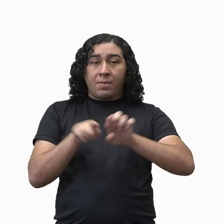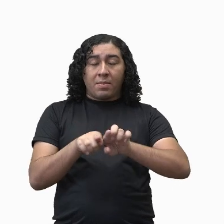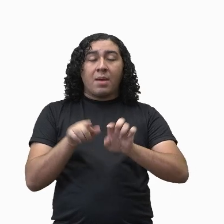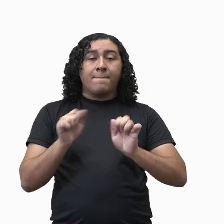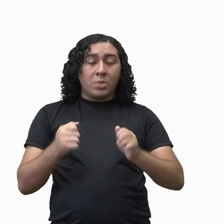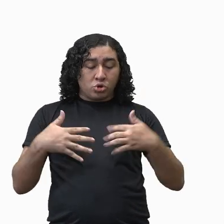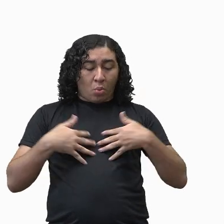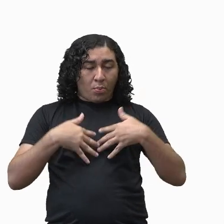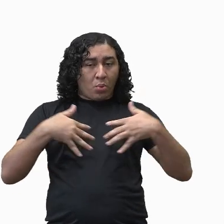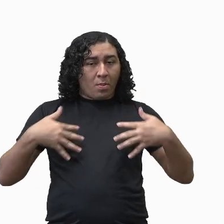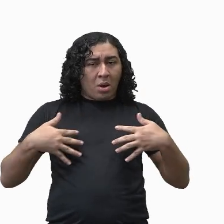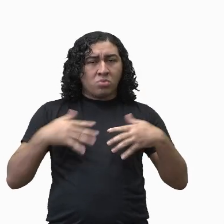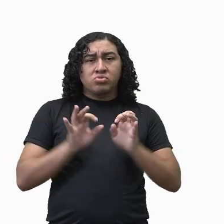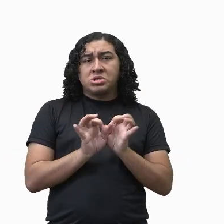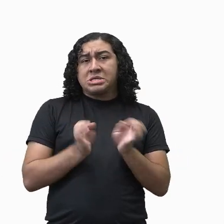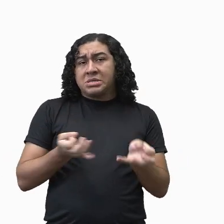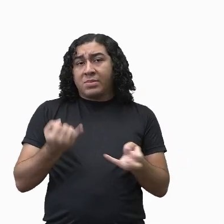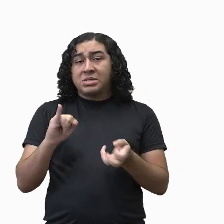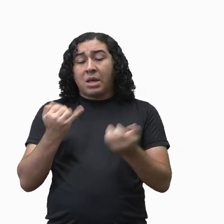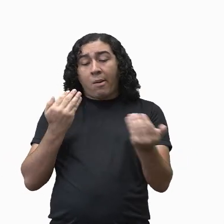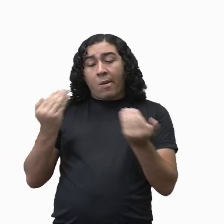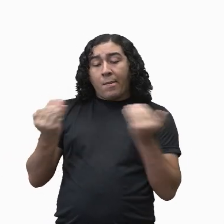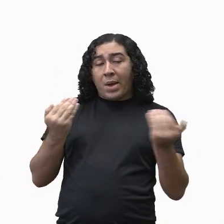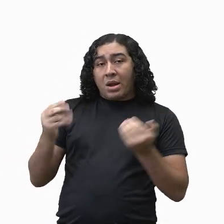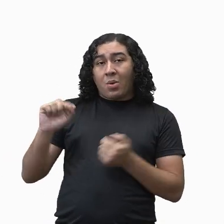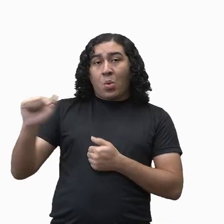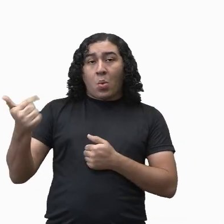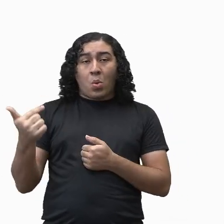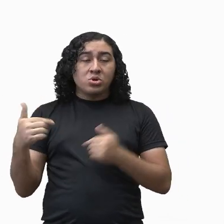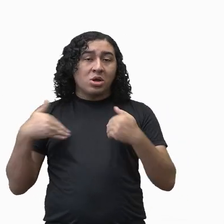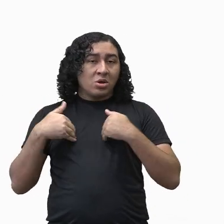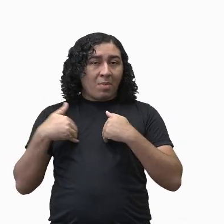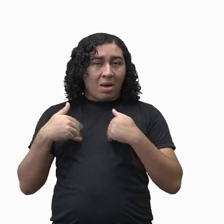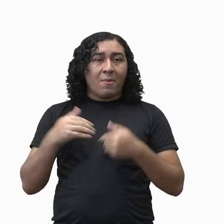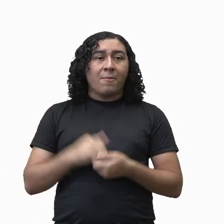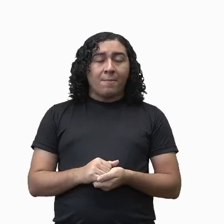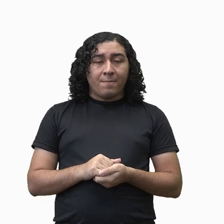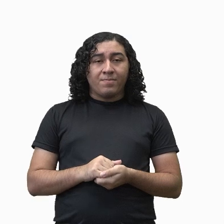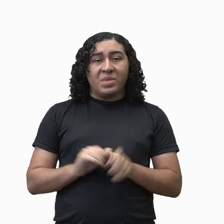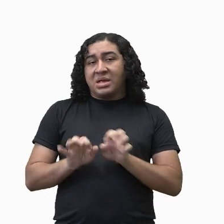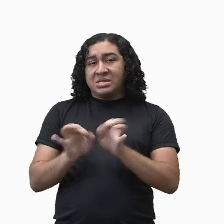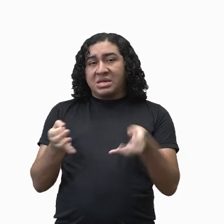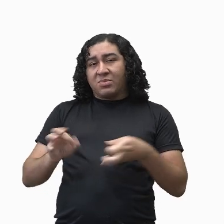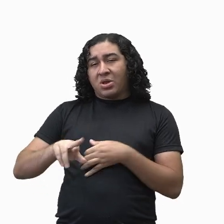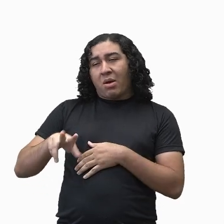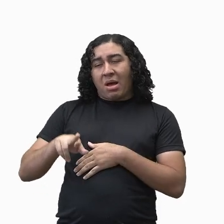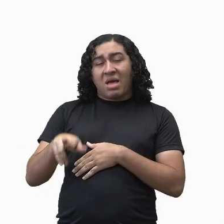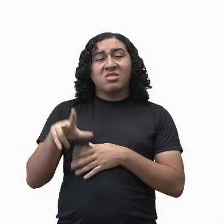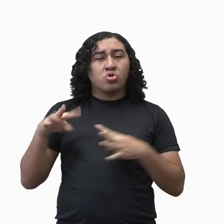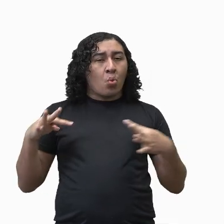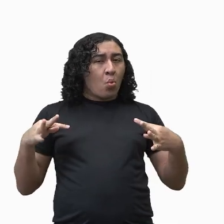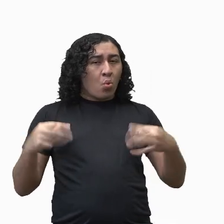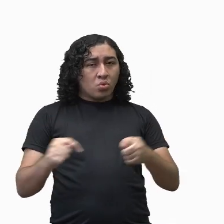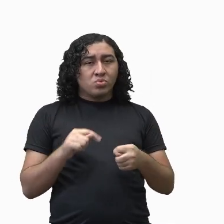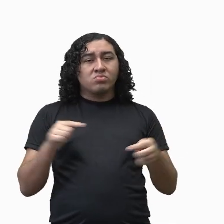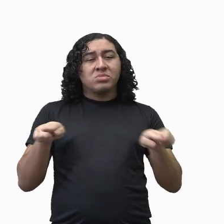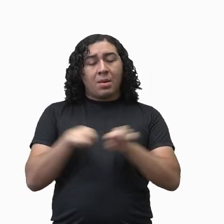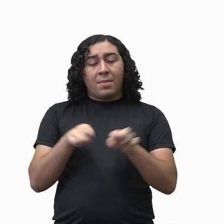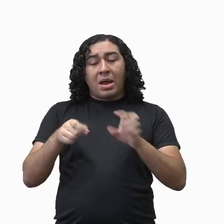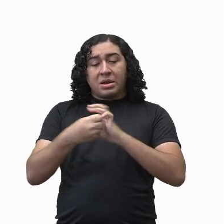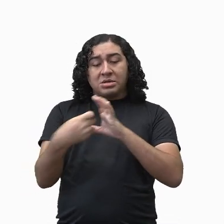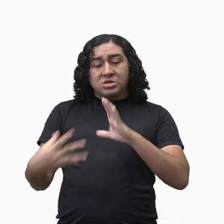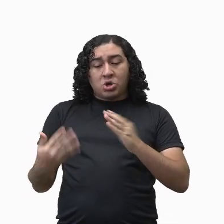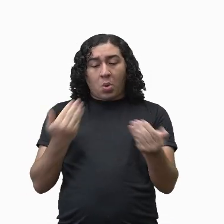muito simples, se comparado a indivíduos superiores, não é um pulmão completo em termos de anatomia. Fazendo